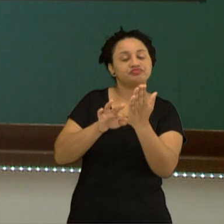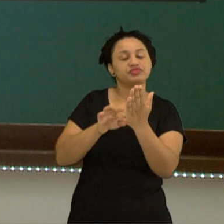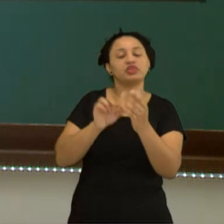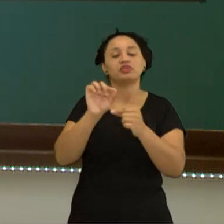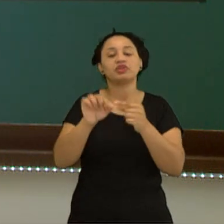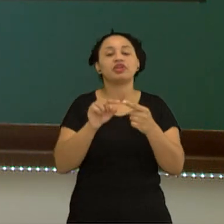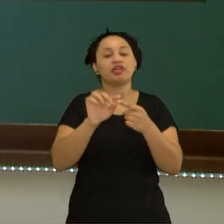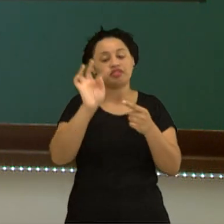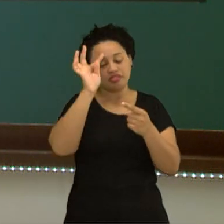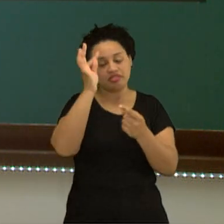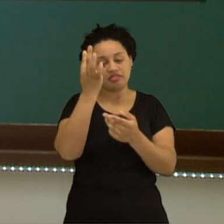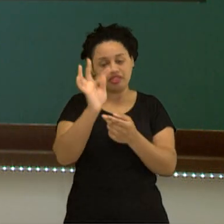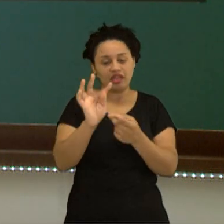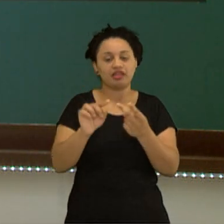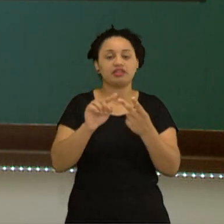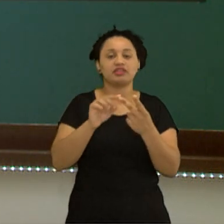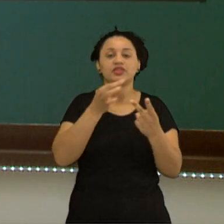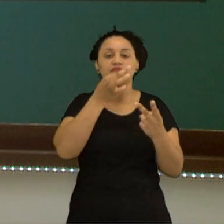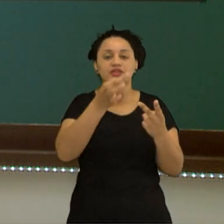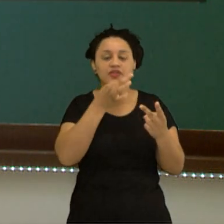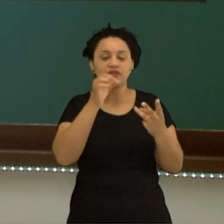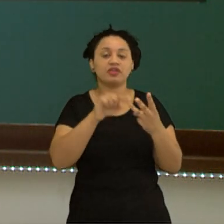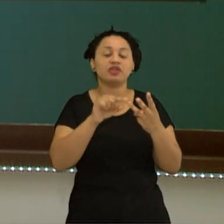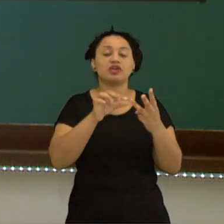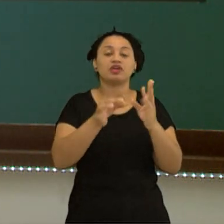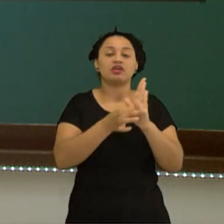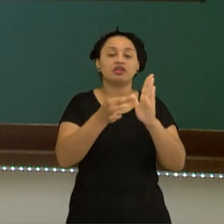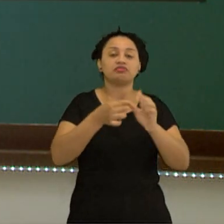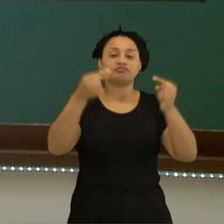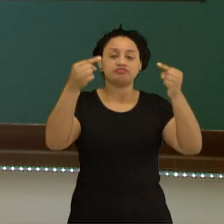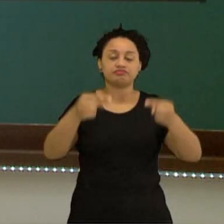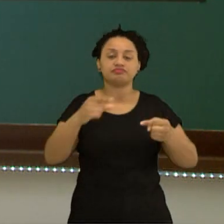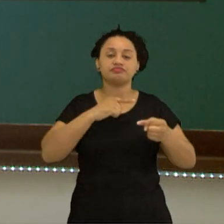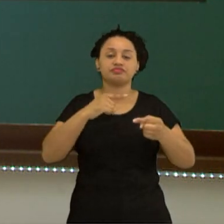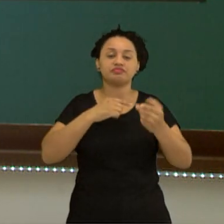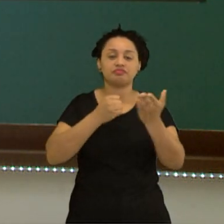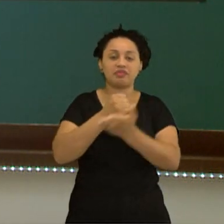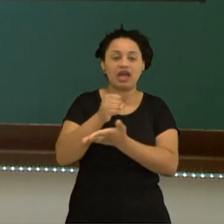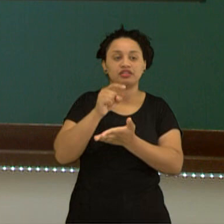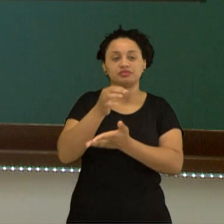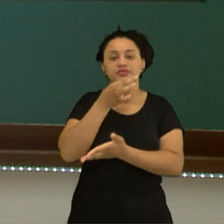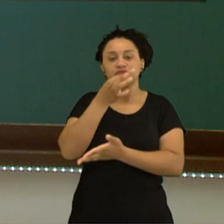a opinião e os argumentos que compõem, sustentam essa opinião.